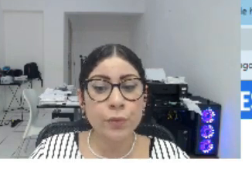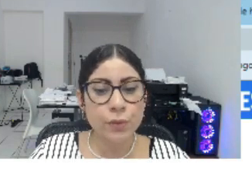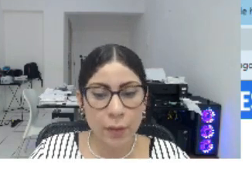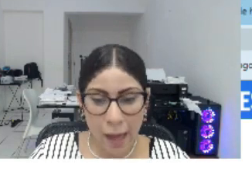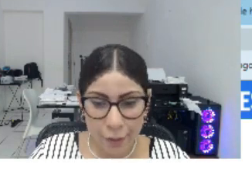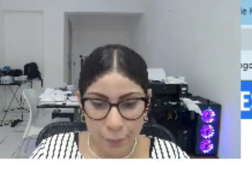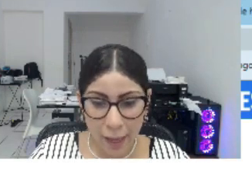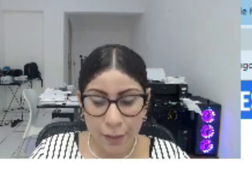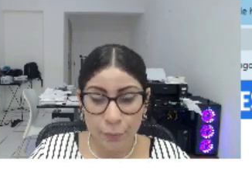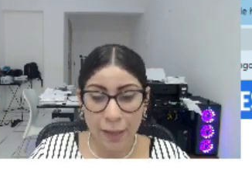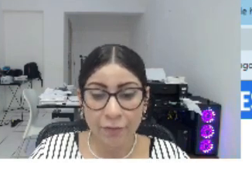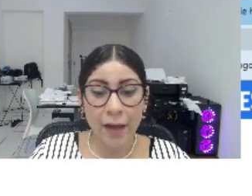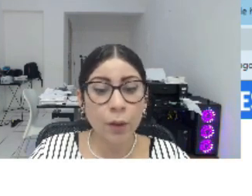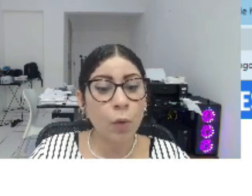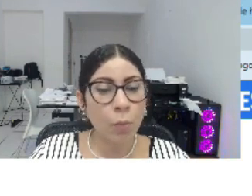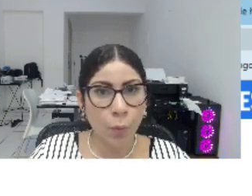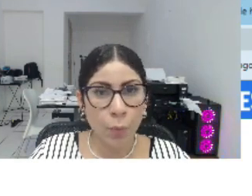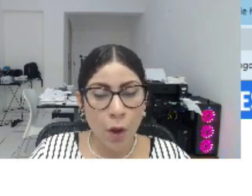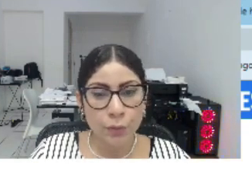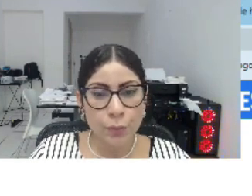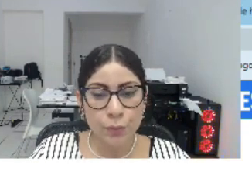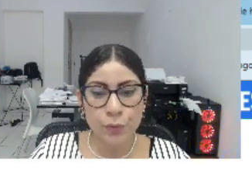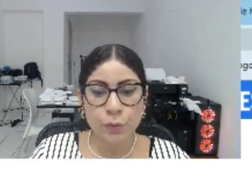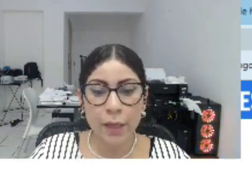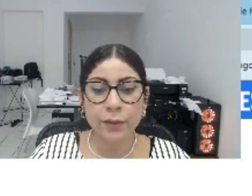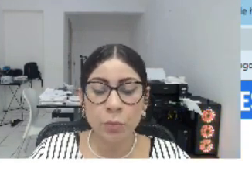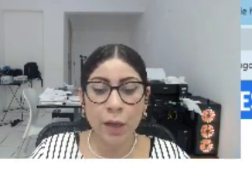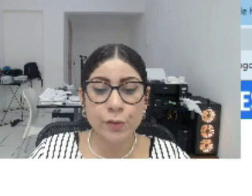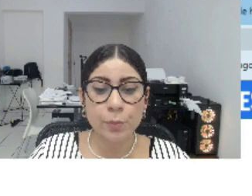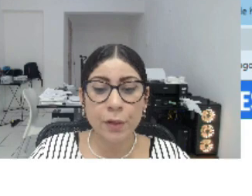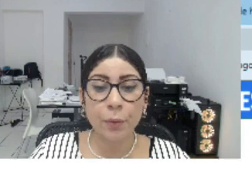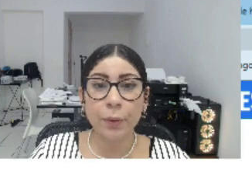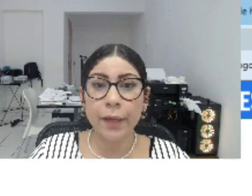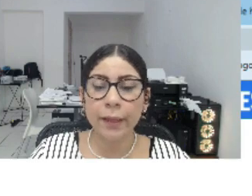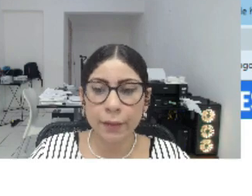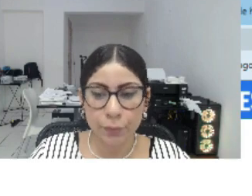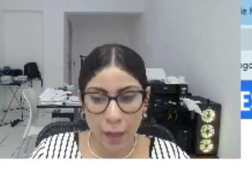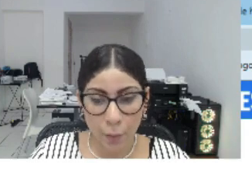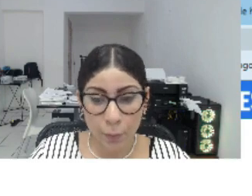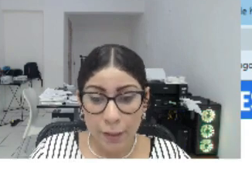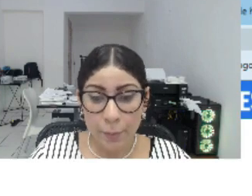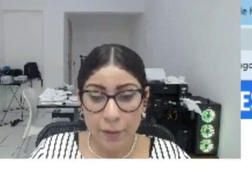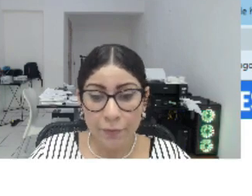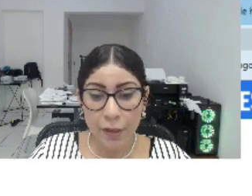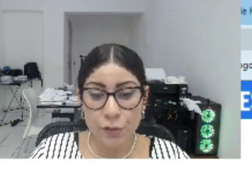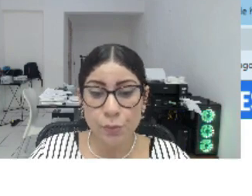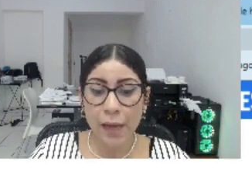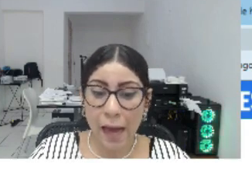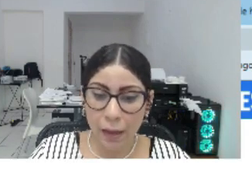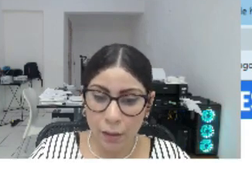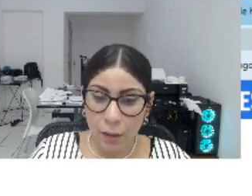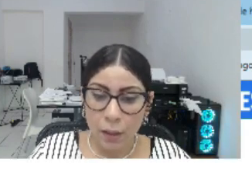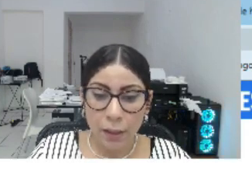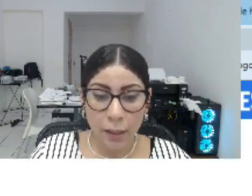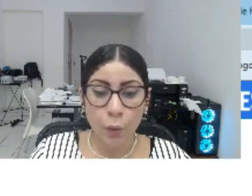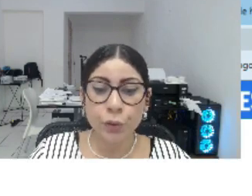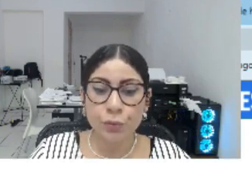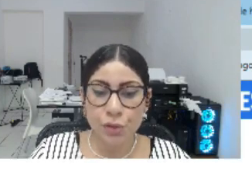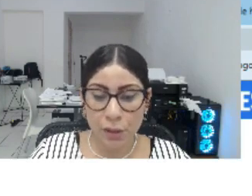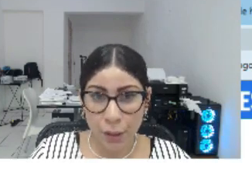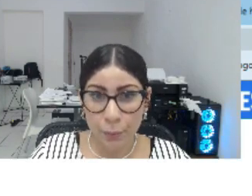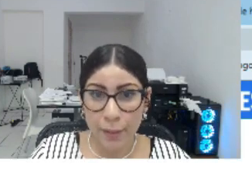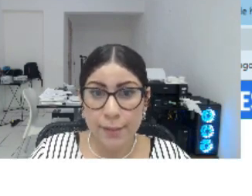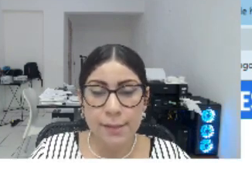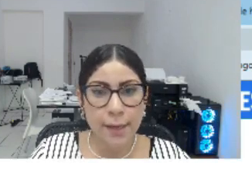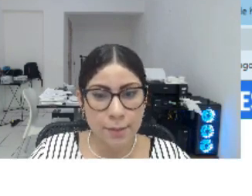diz que Bolsonaro caiu na vala comum do Tribunal Superior Eleitoral e prevê julgar